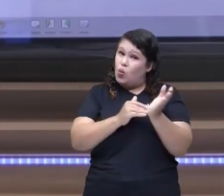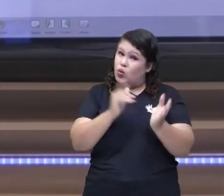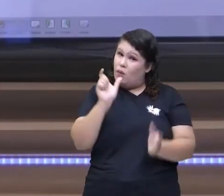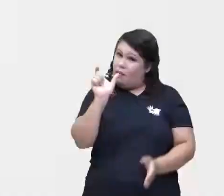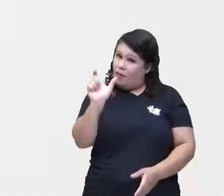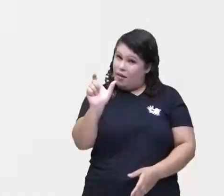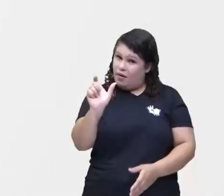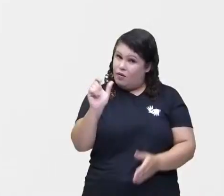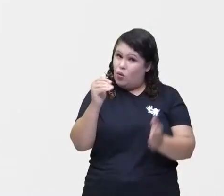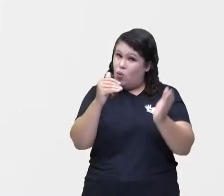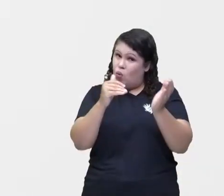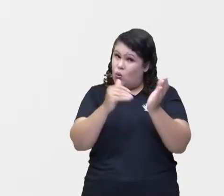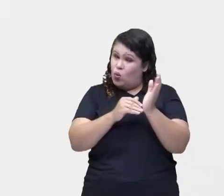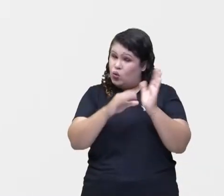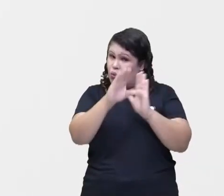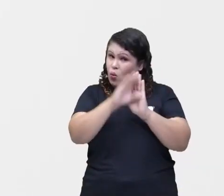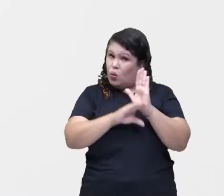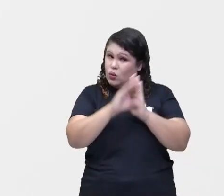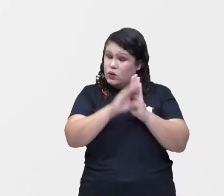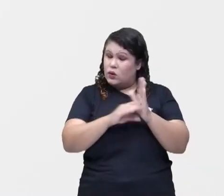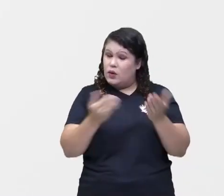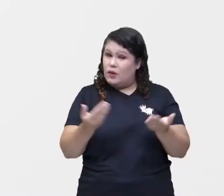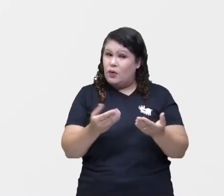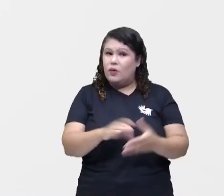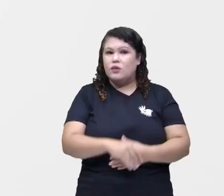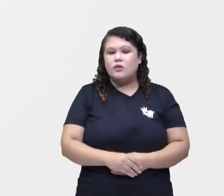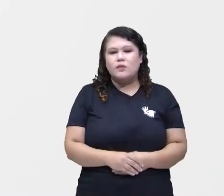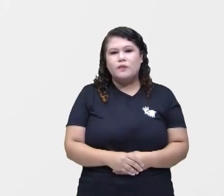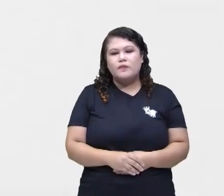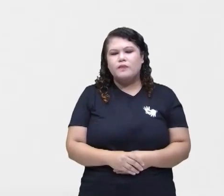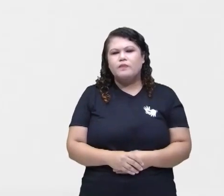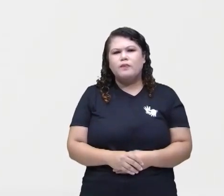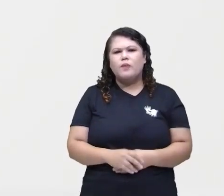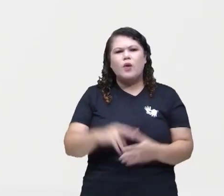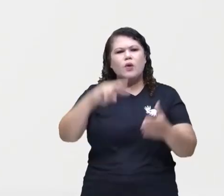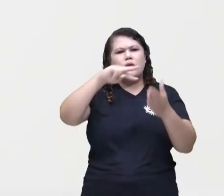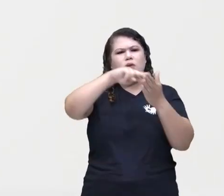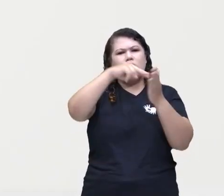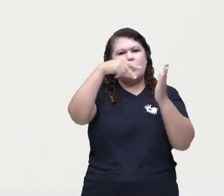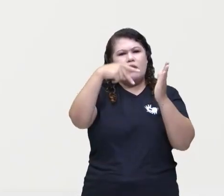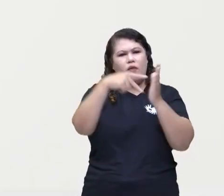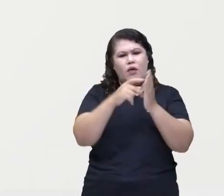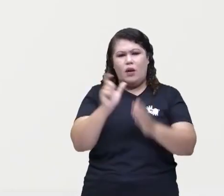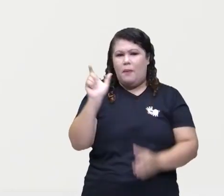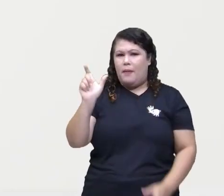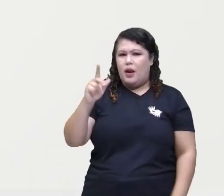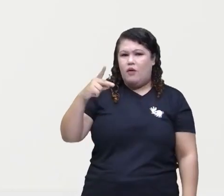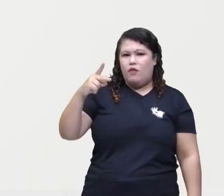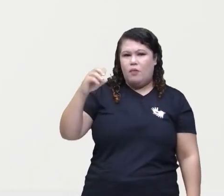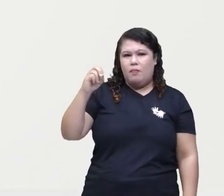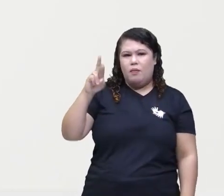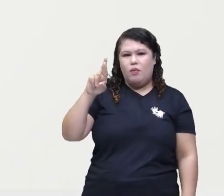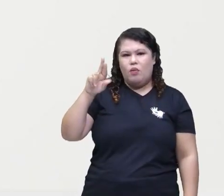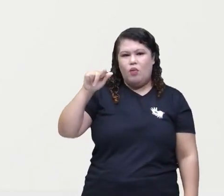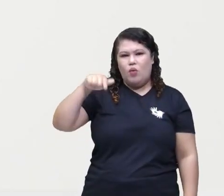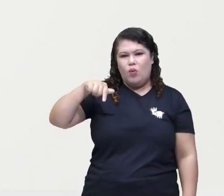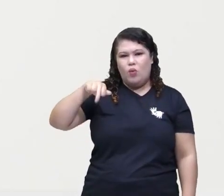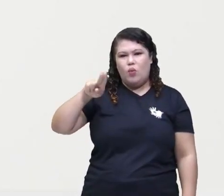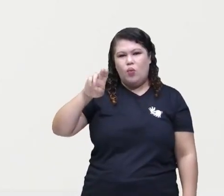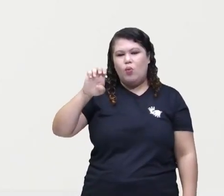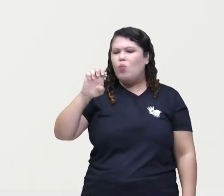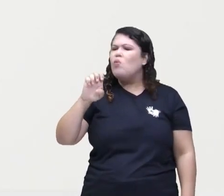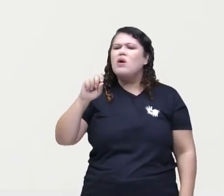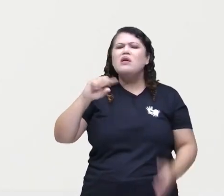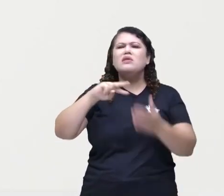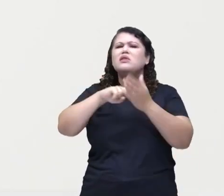conceito da aula de hoje. Vamos lá? O que significa a palavra porquê? O que está escrito aqui?